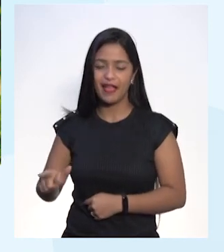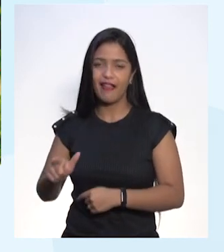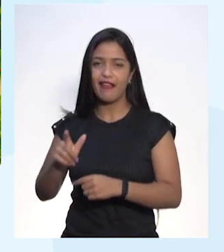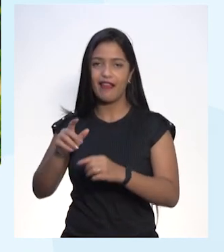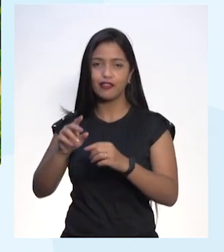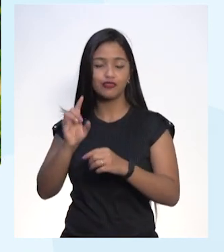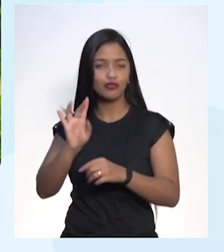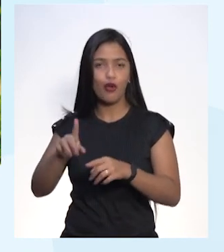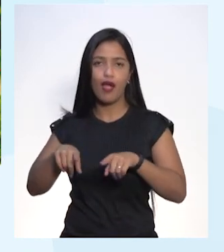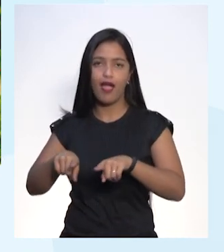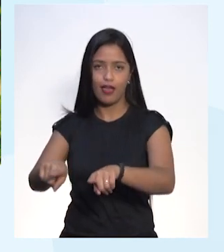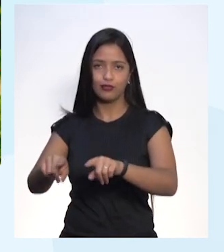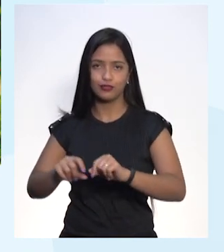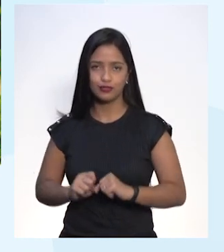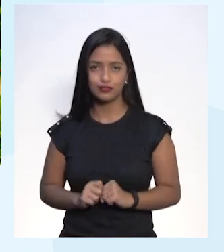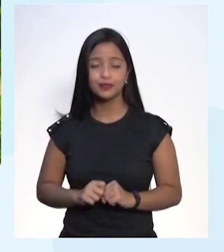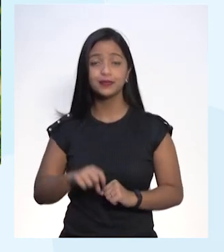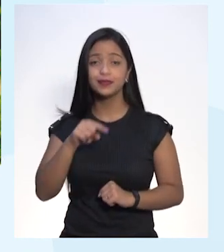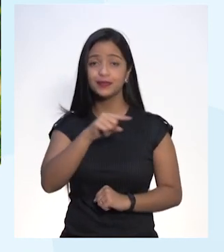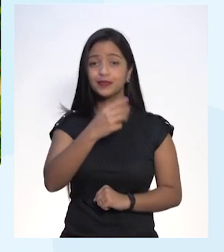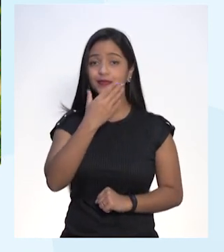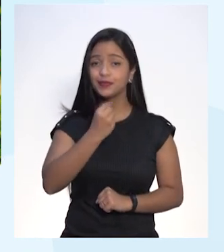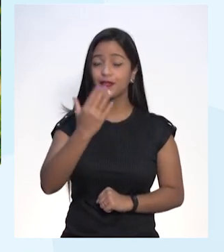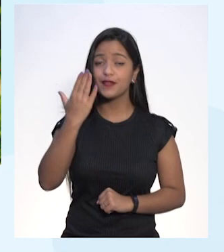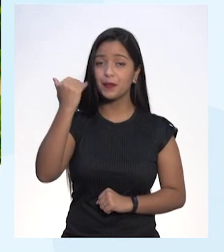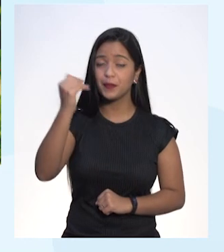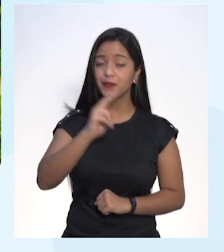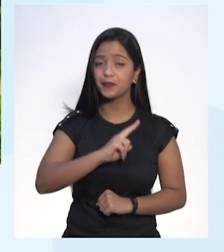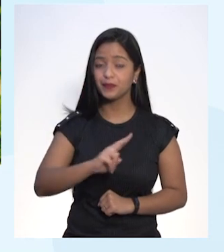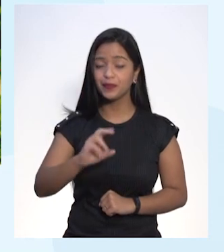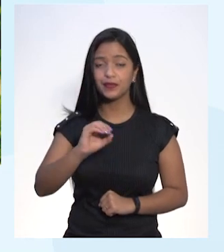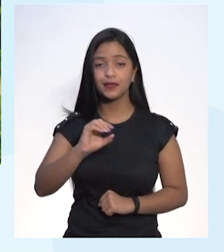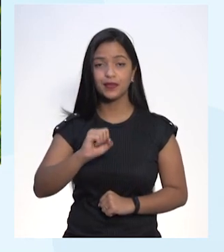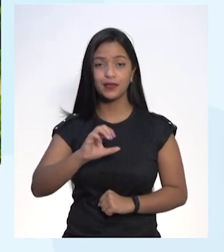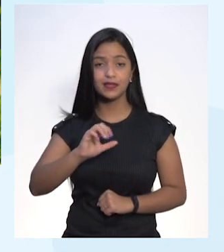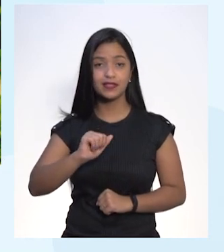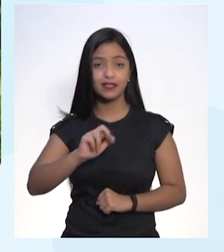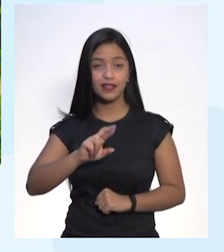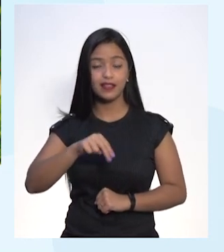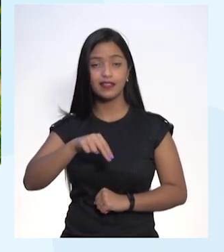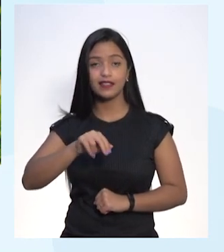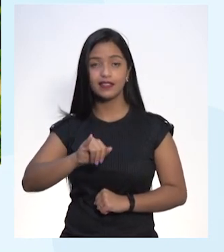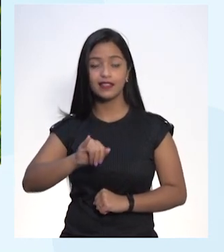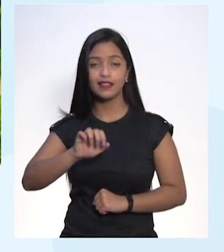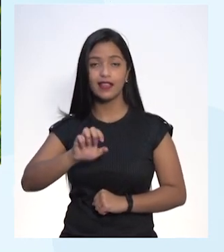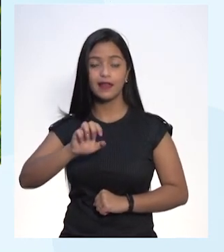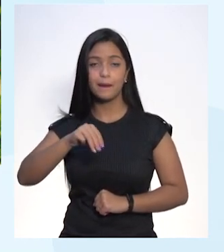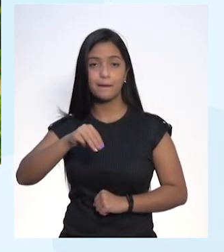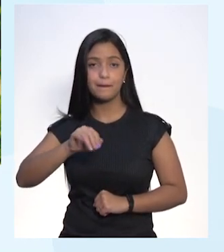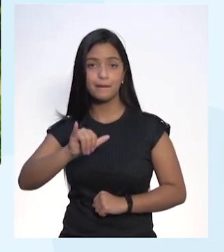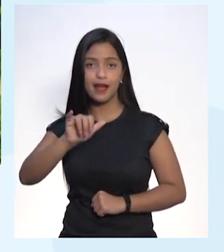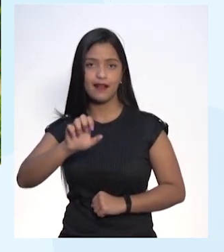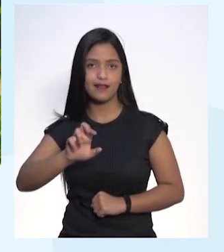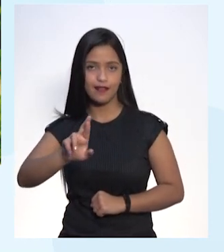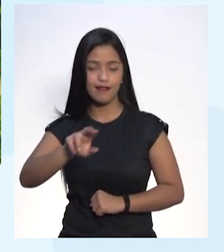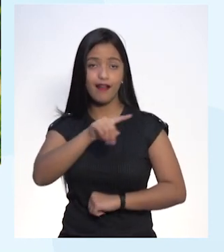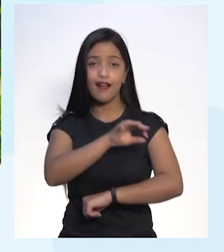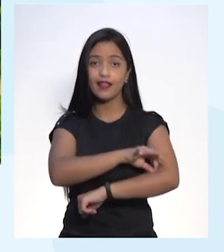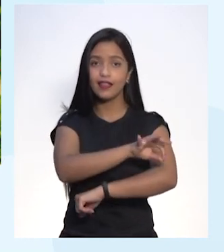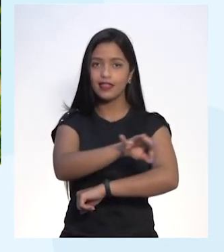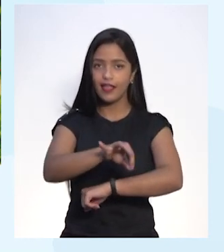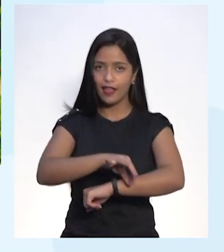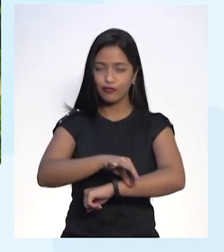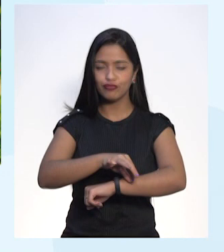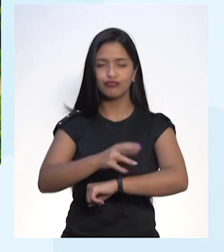o grande arquiteto das curvas, e soube aproveitar, né? Muito, muito legal, tá? E aqui temos uma